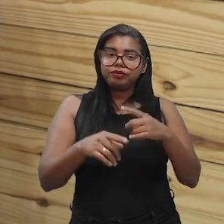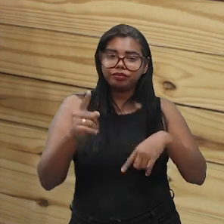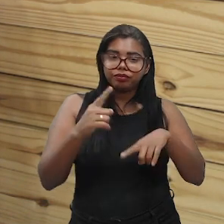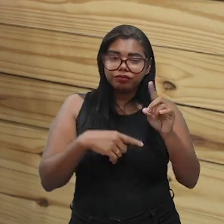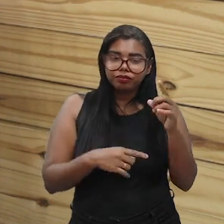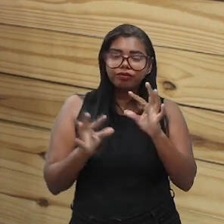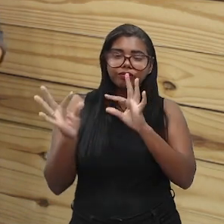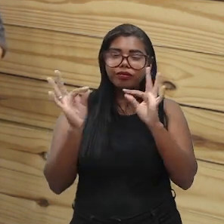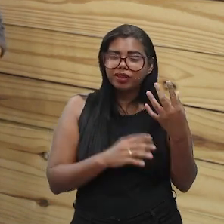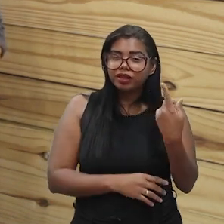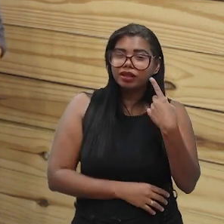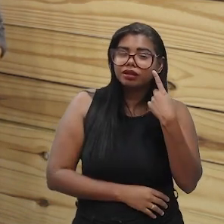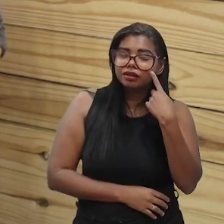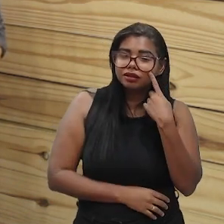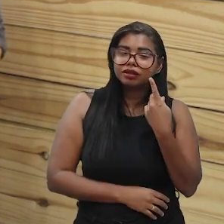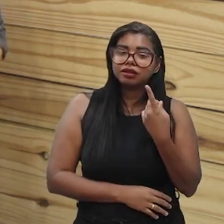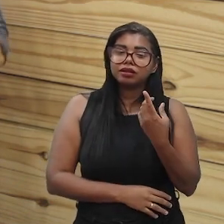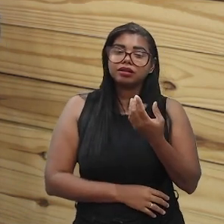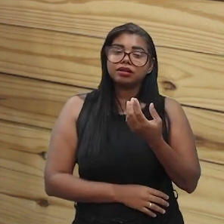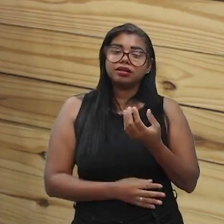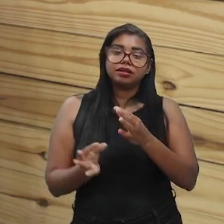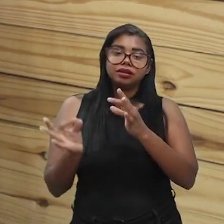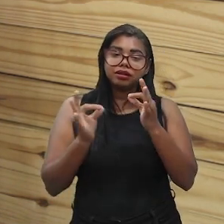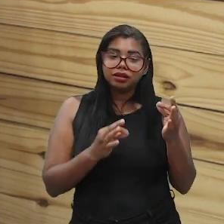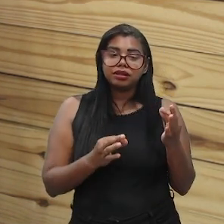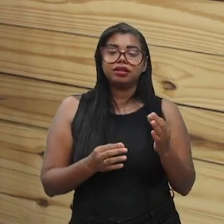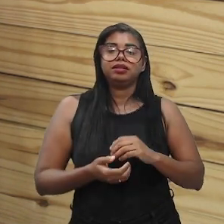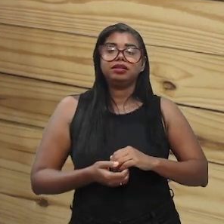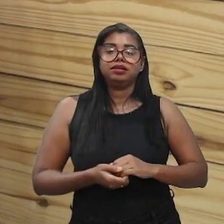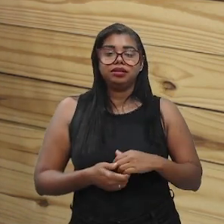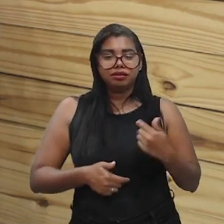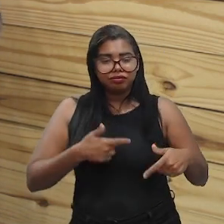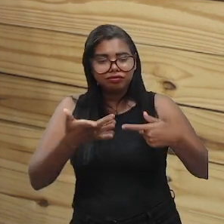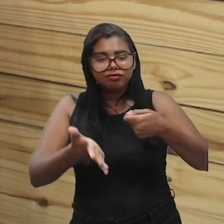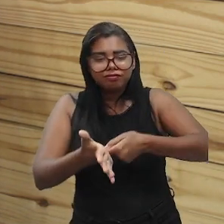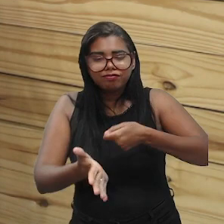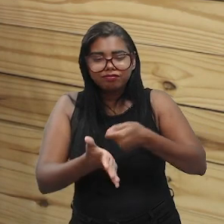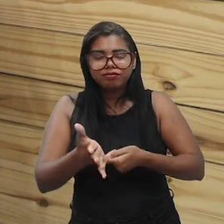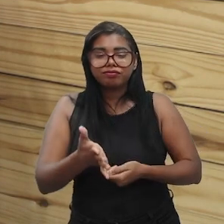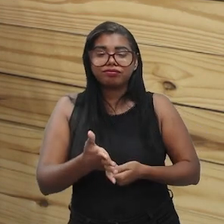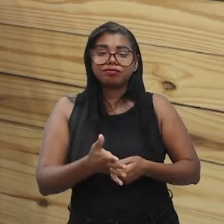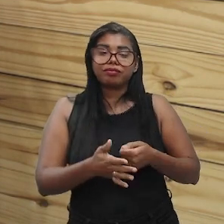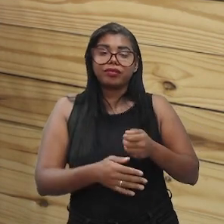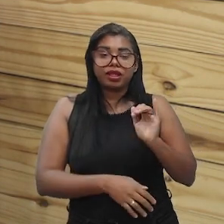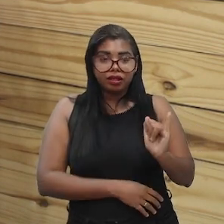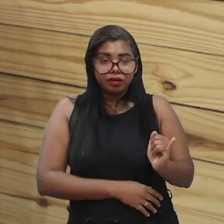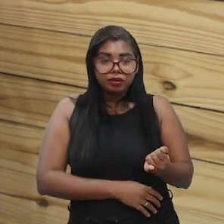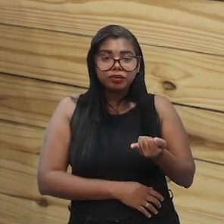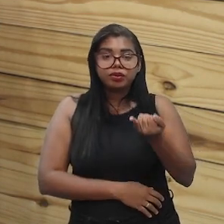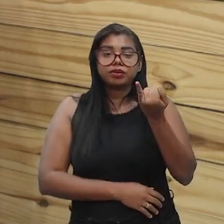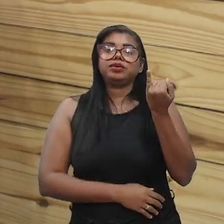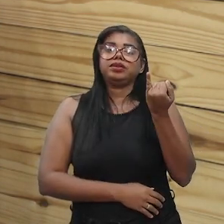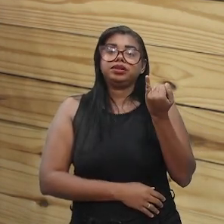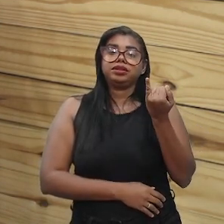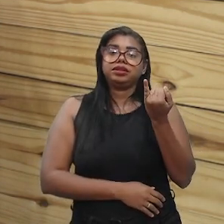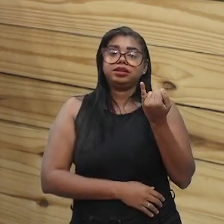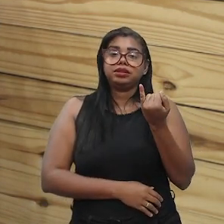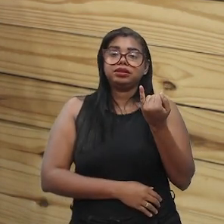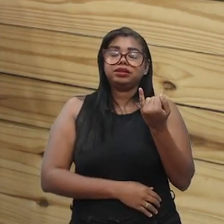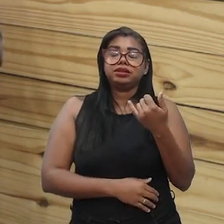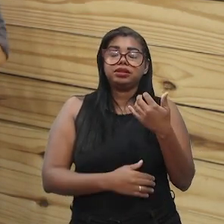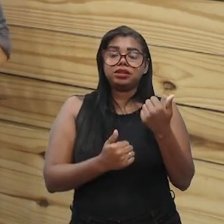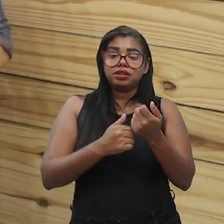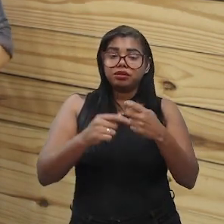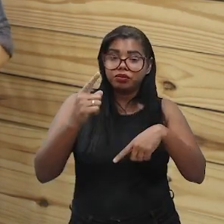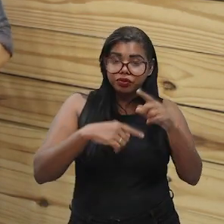gente diz no nosso jargão operacional que veste a camisa, aquela oportunidade dele sair da estagnação vai ser dada pela